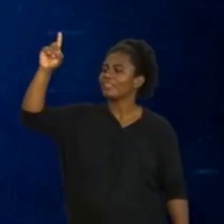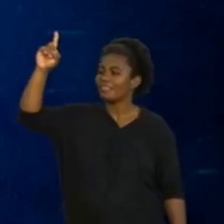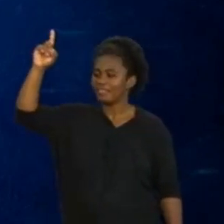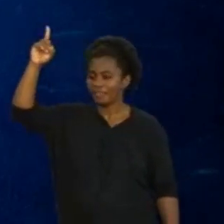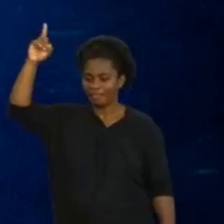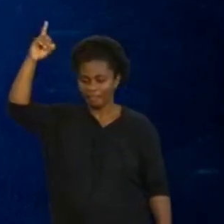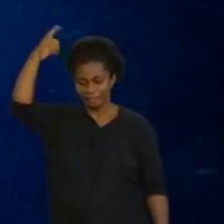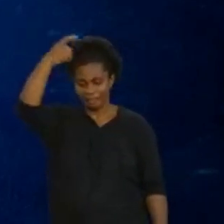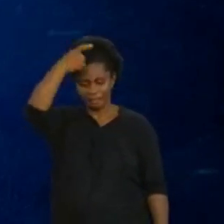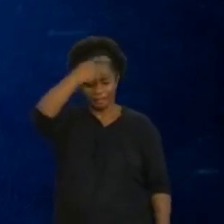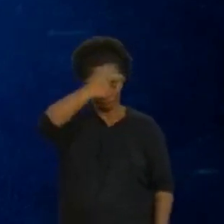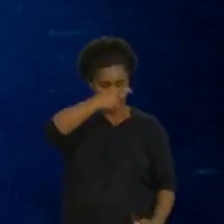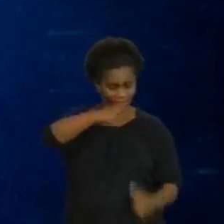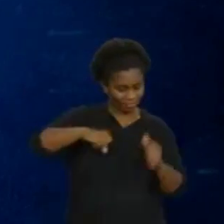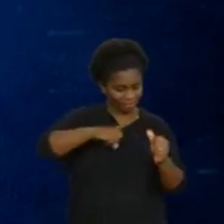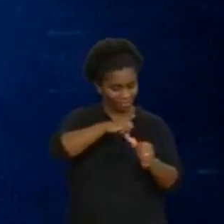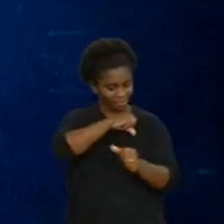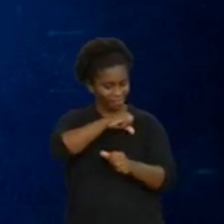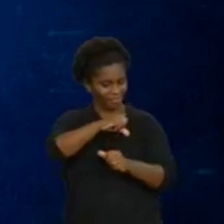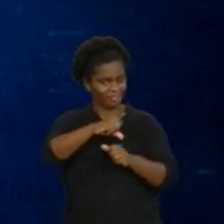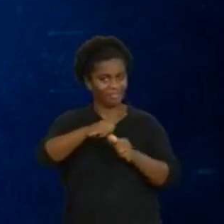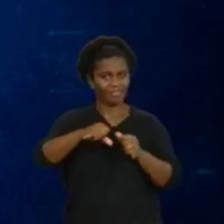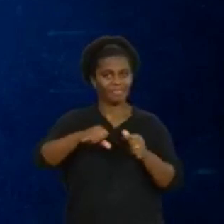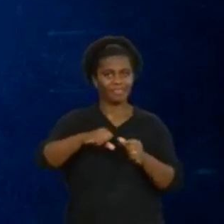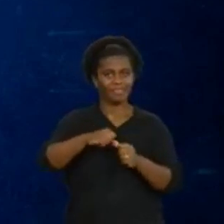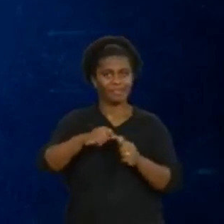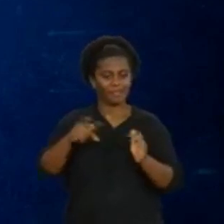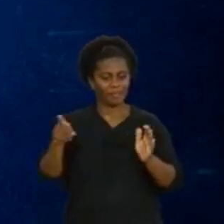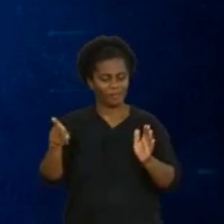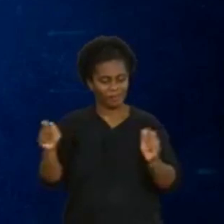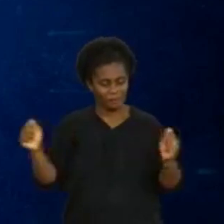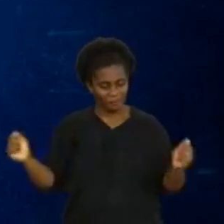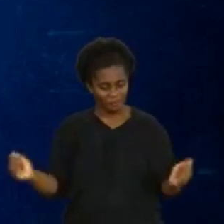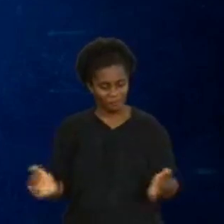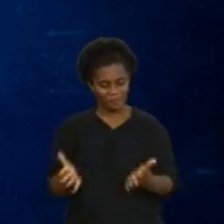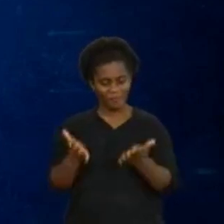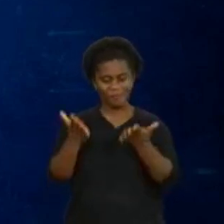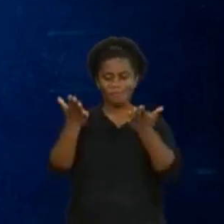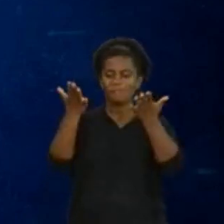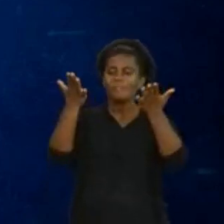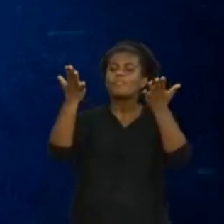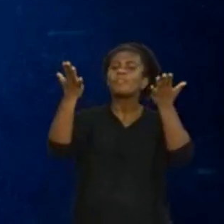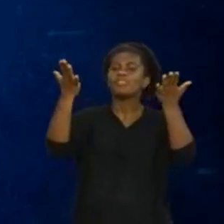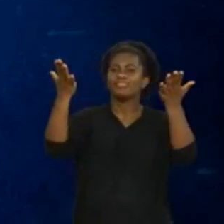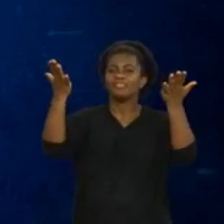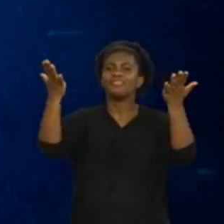que já fez de mim, que já fez em mim o seu milagre, o